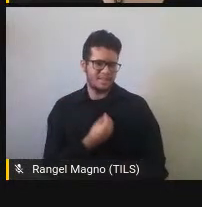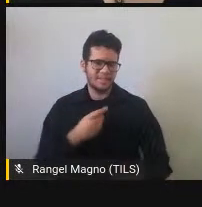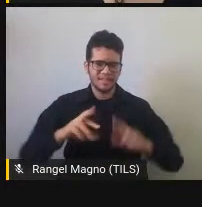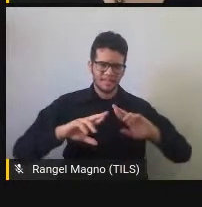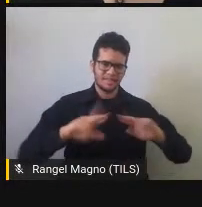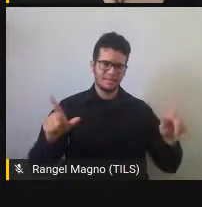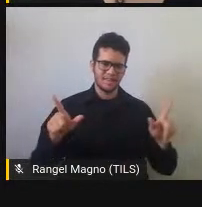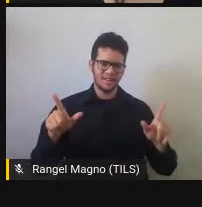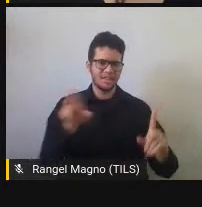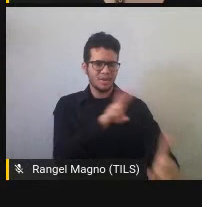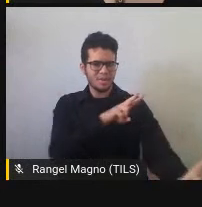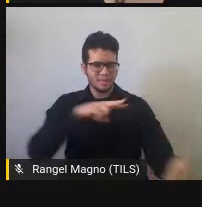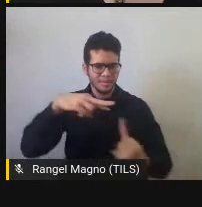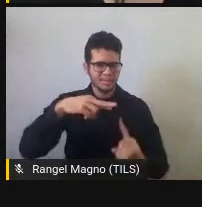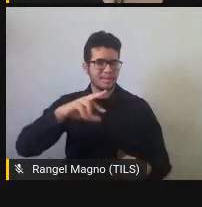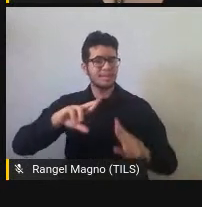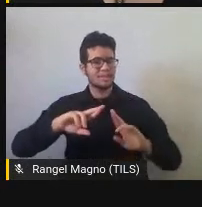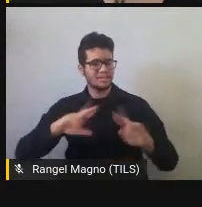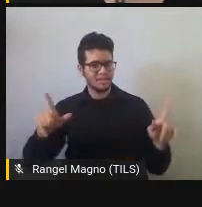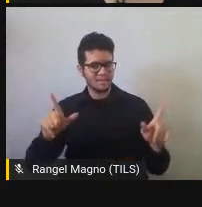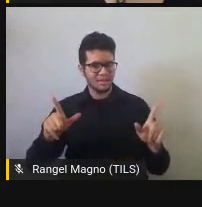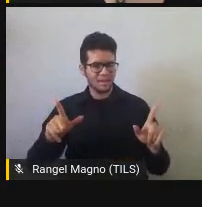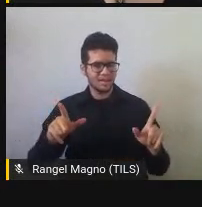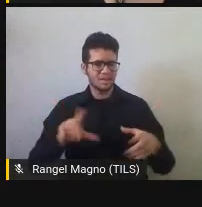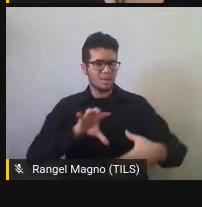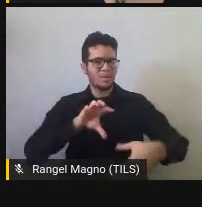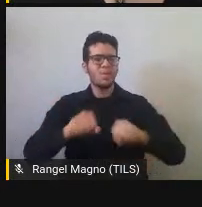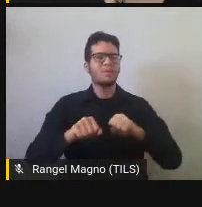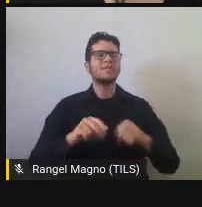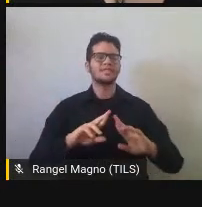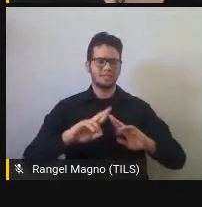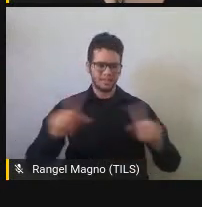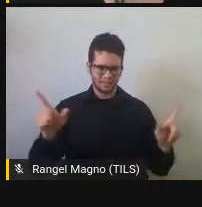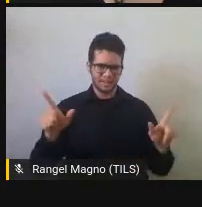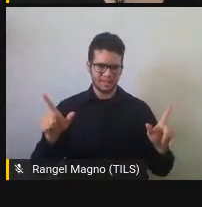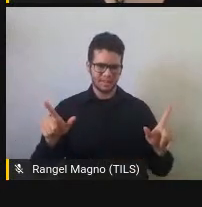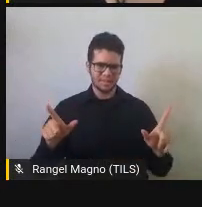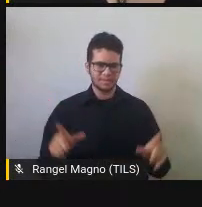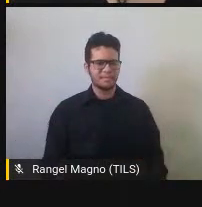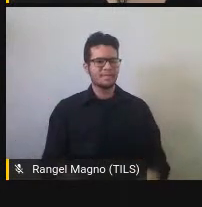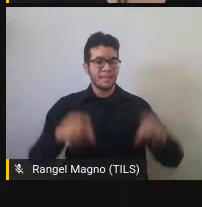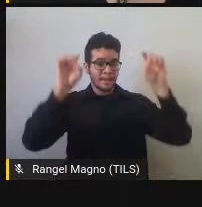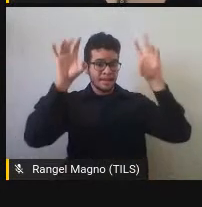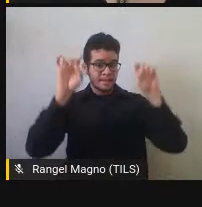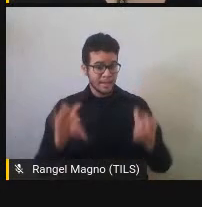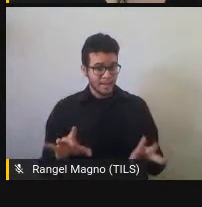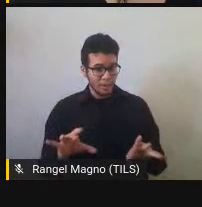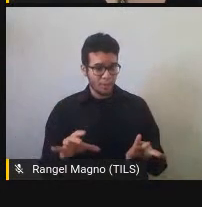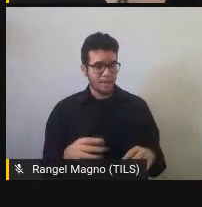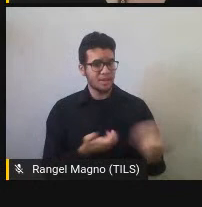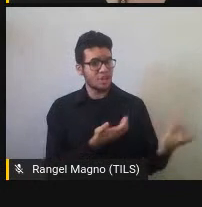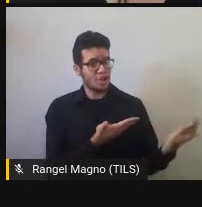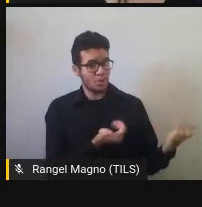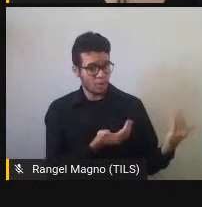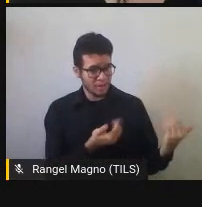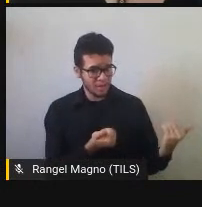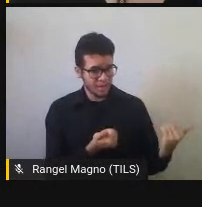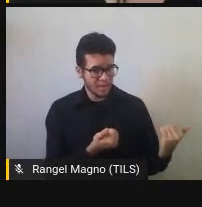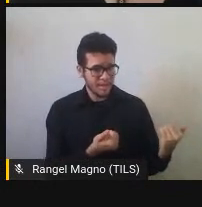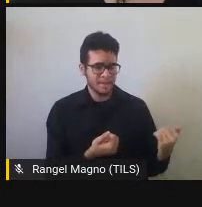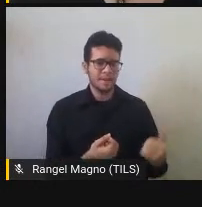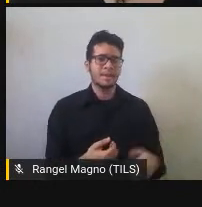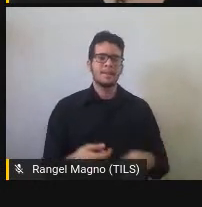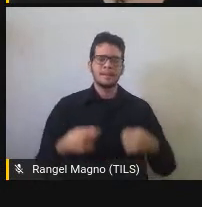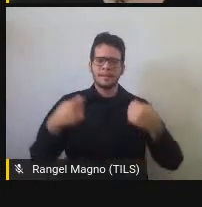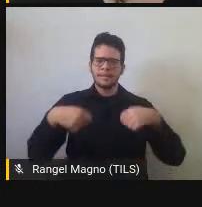coloca o seu foco na sua relação com o grego especialmente na adolescência e é preciso destacar a importância que ele dedica aquele